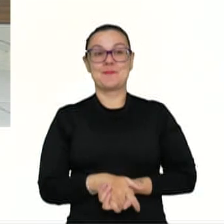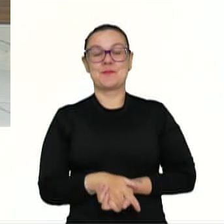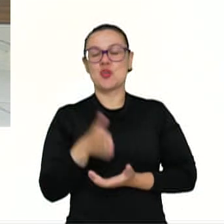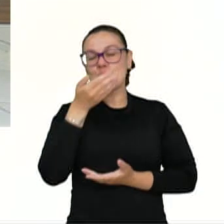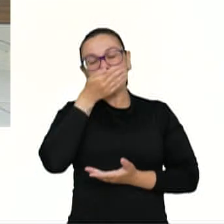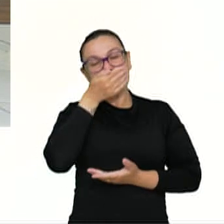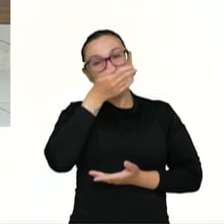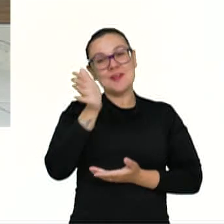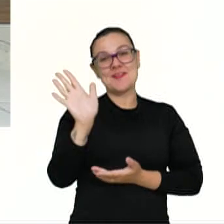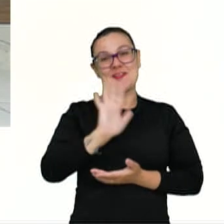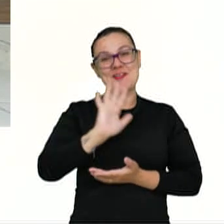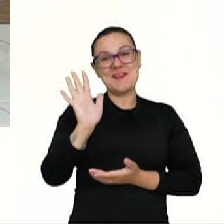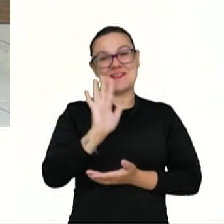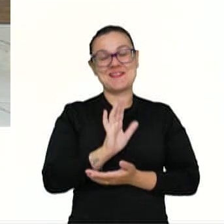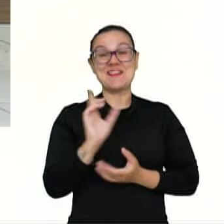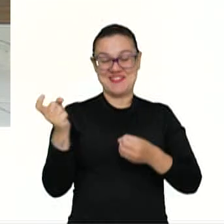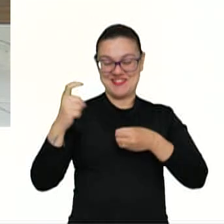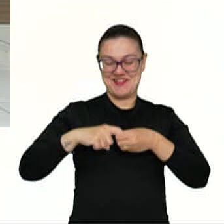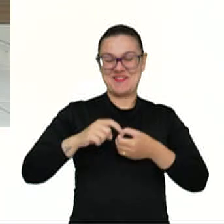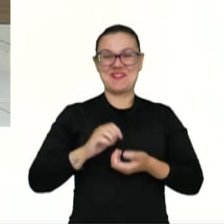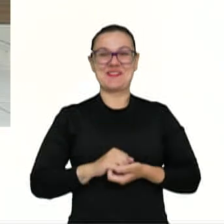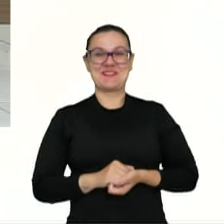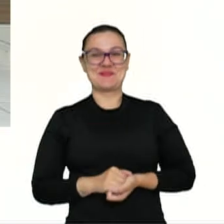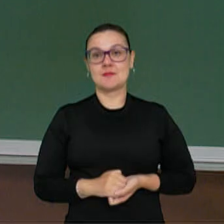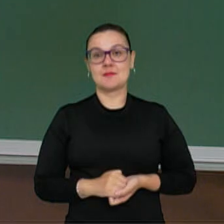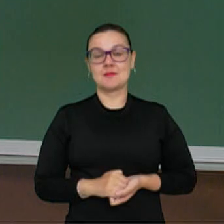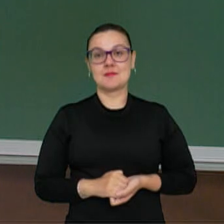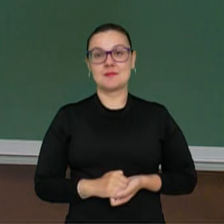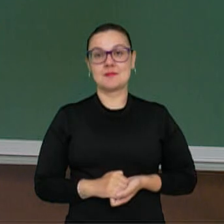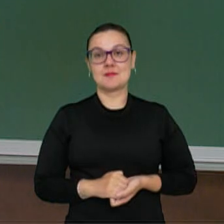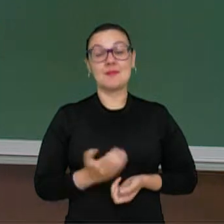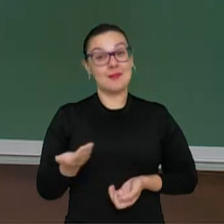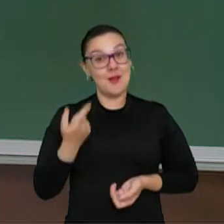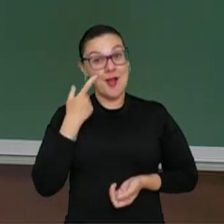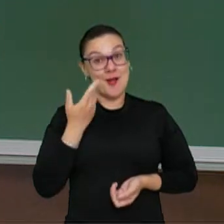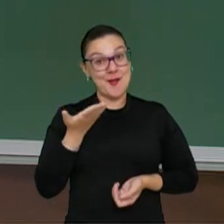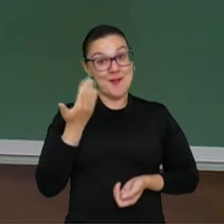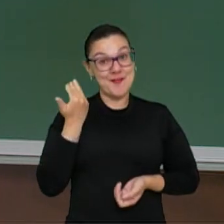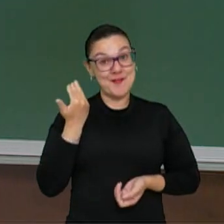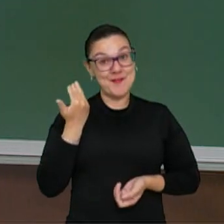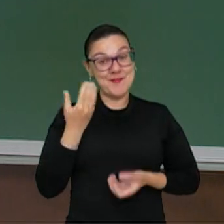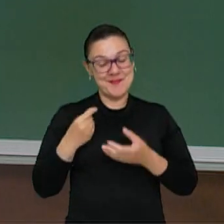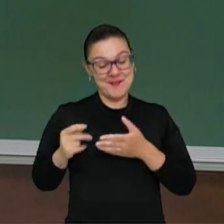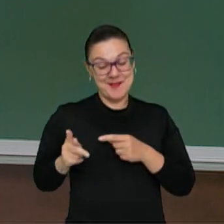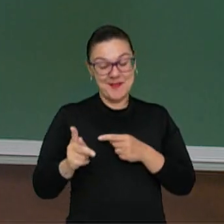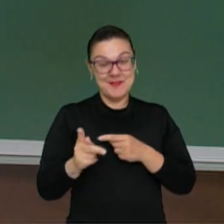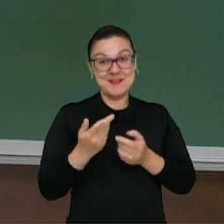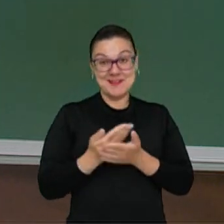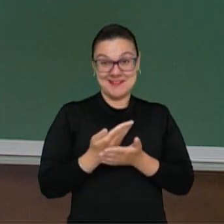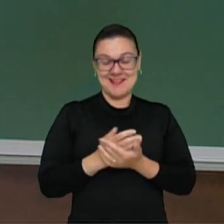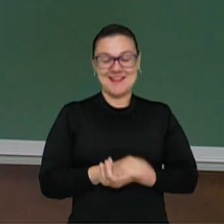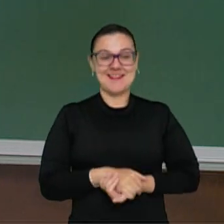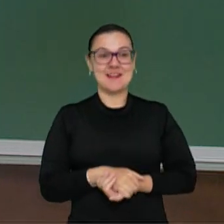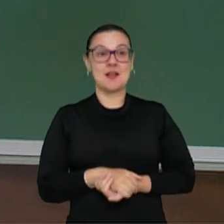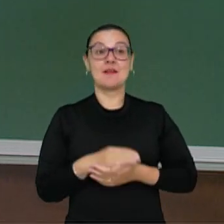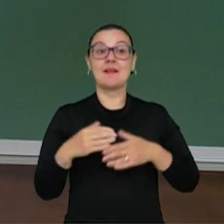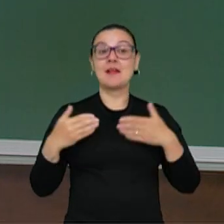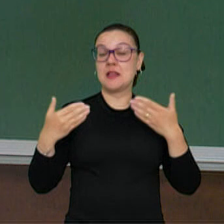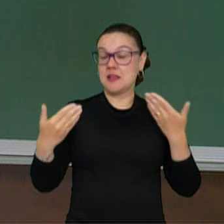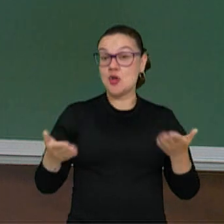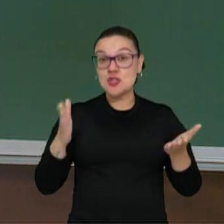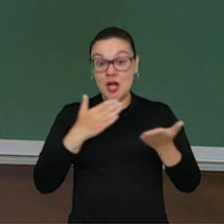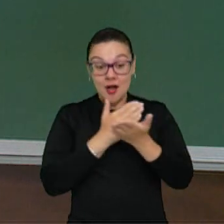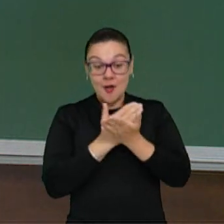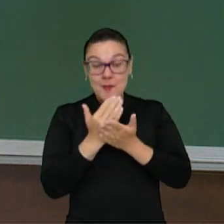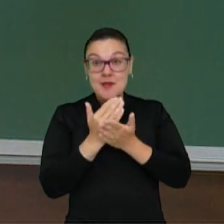Um beijo para vocês e a gente já volta. Vamos lá então? Vamos continuar nossa aula? Pois é, e já